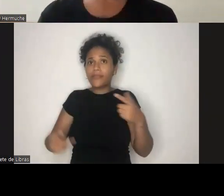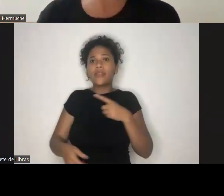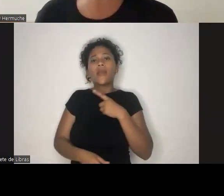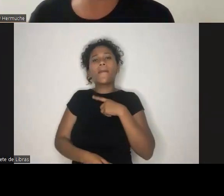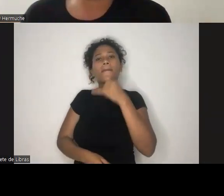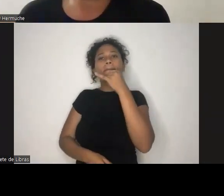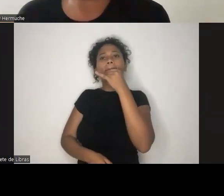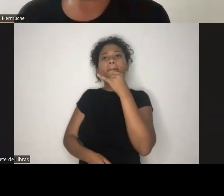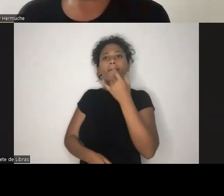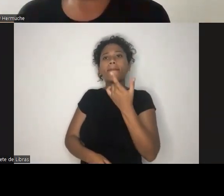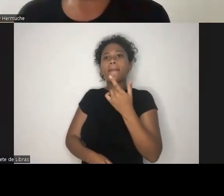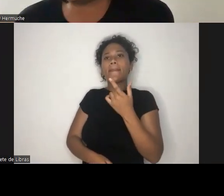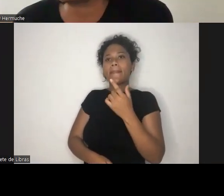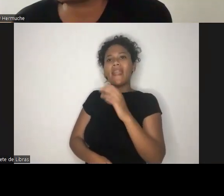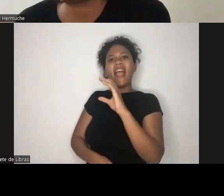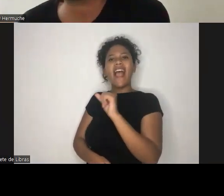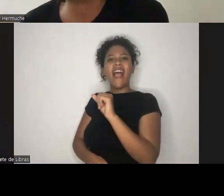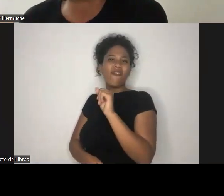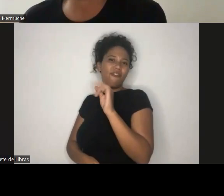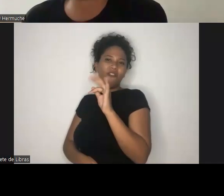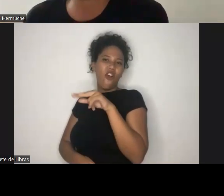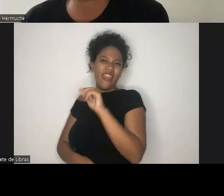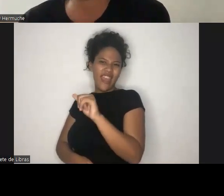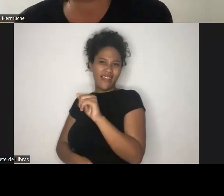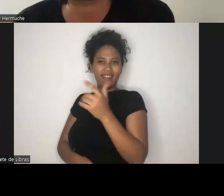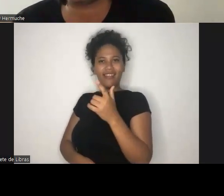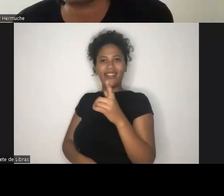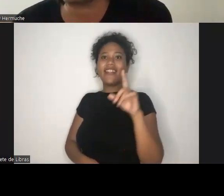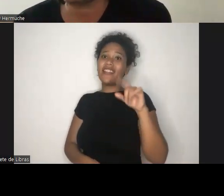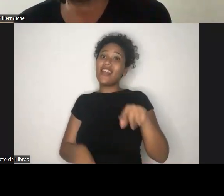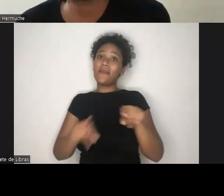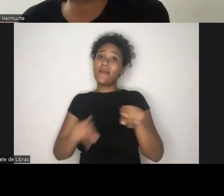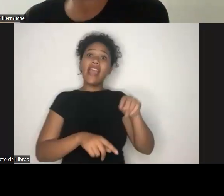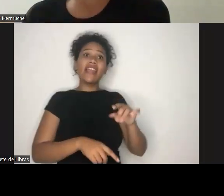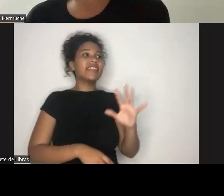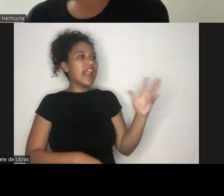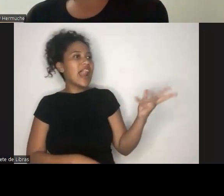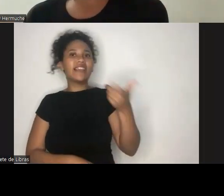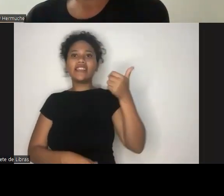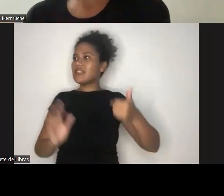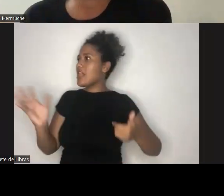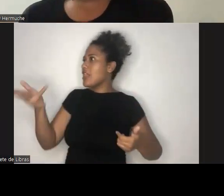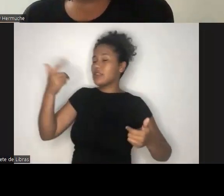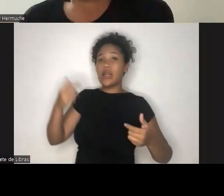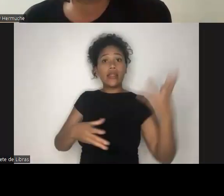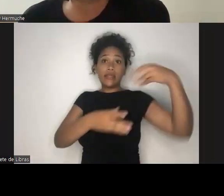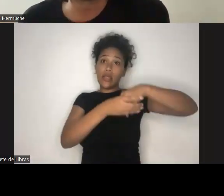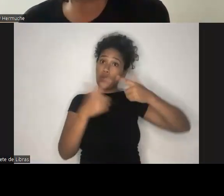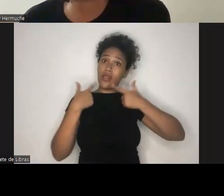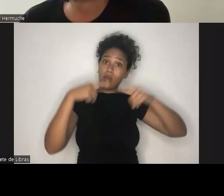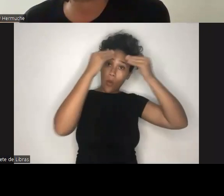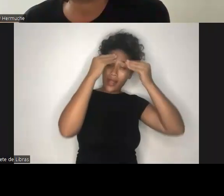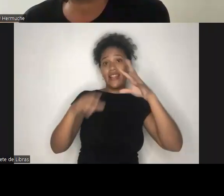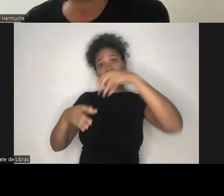do decafonismo ele tem excelência você pega o expressionismo ele tem excelência dentro daquela linguagem e a TV me